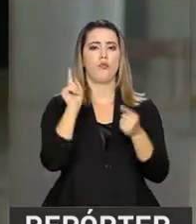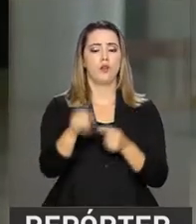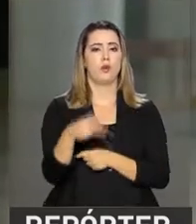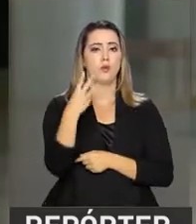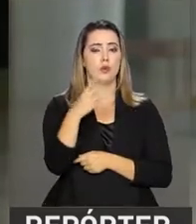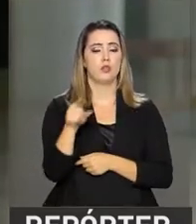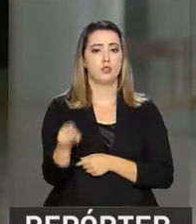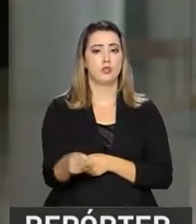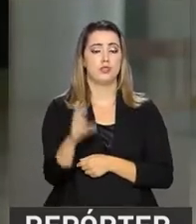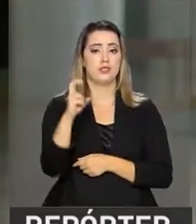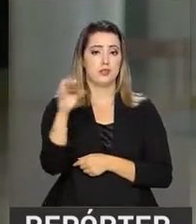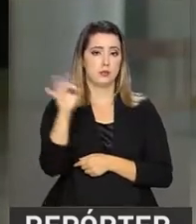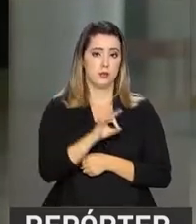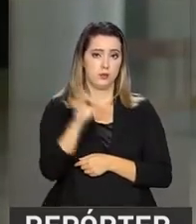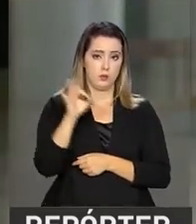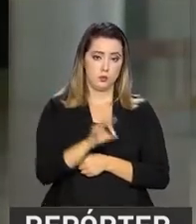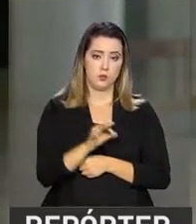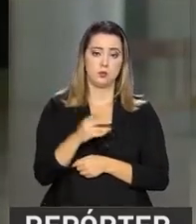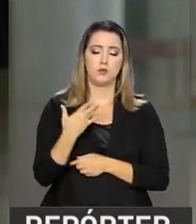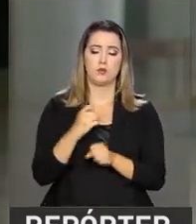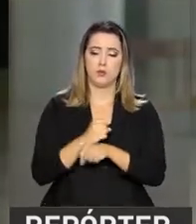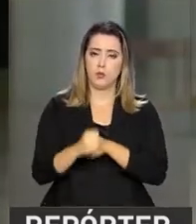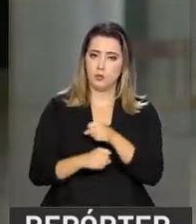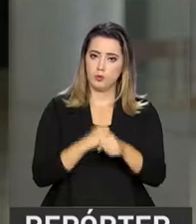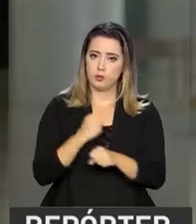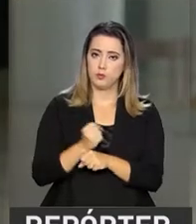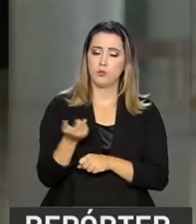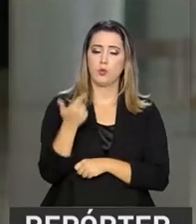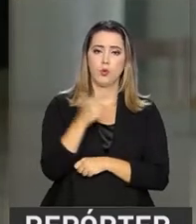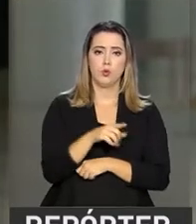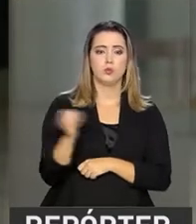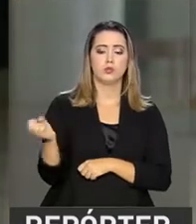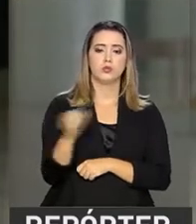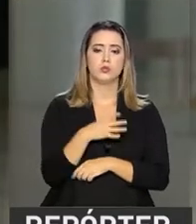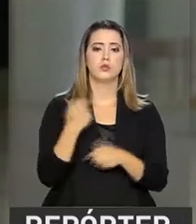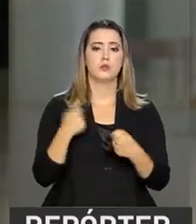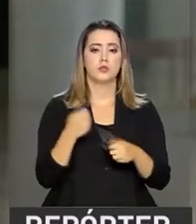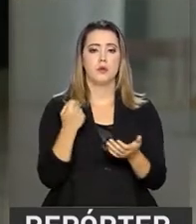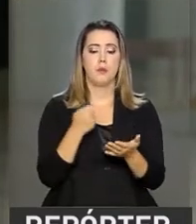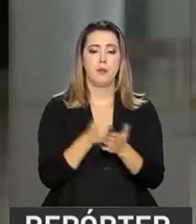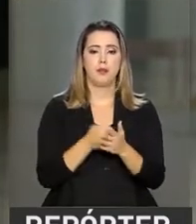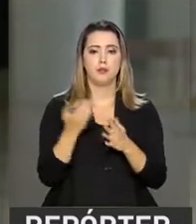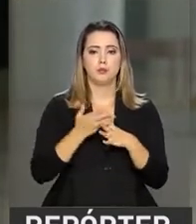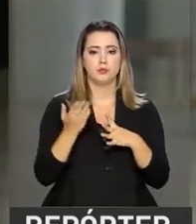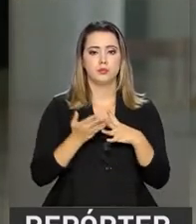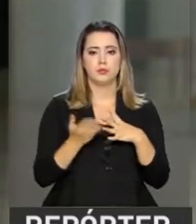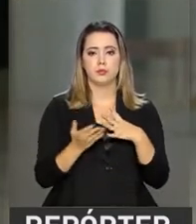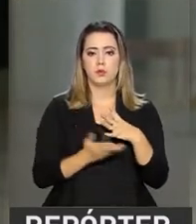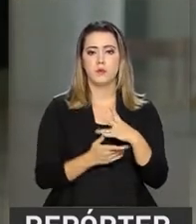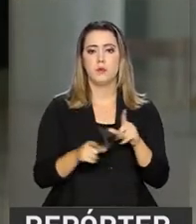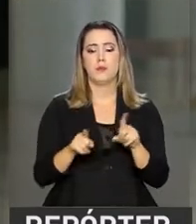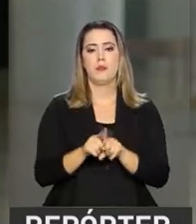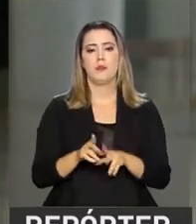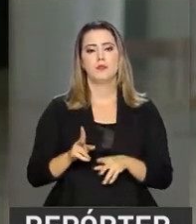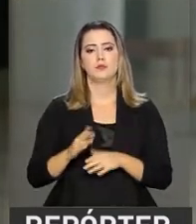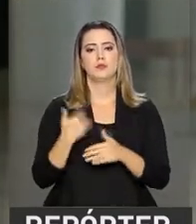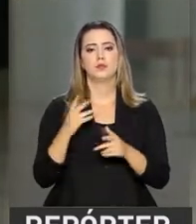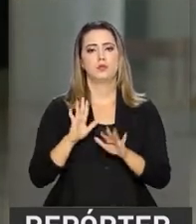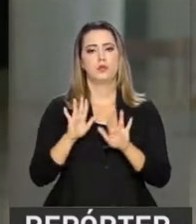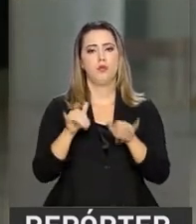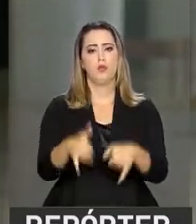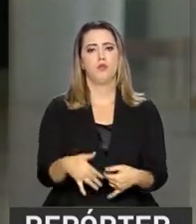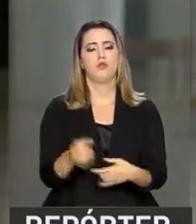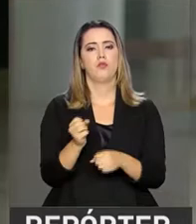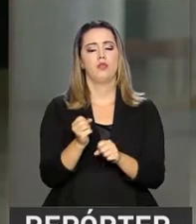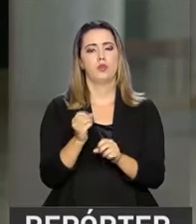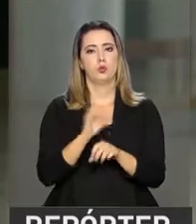ao ano outra novidade é a exigência do pagamento das parcelas do financiamento pelo estudante logo após o